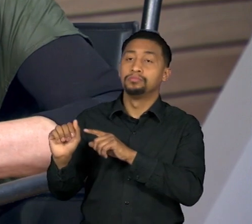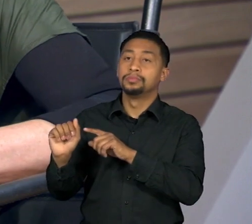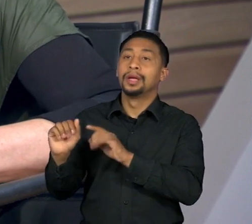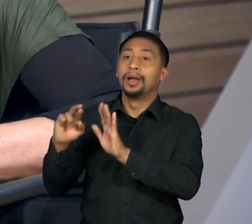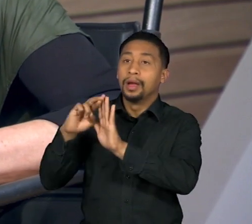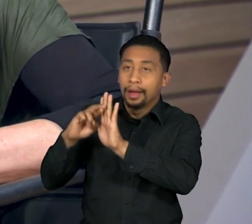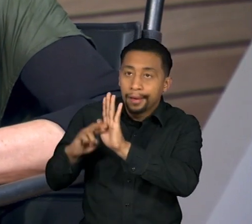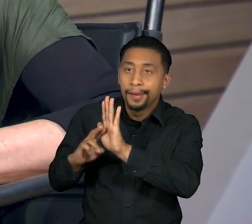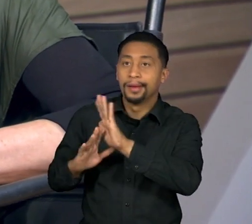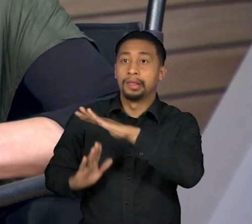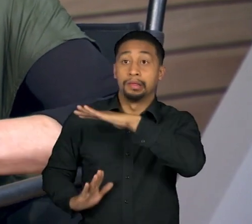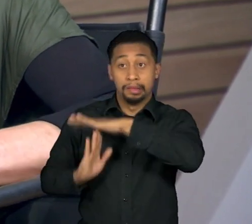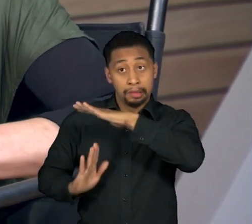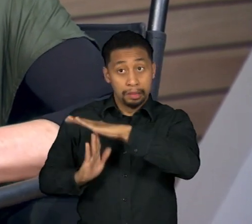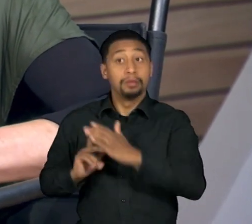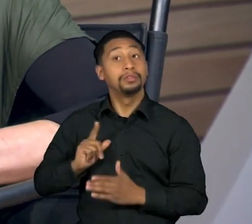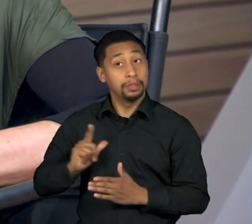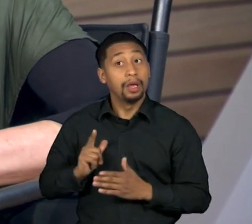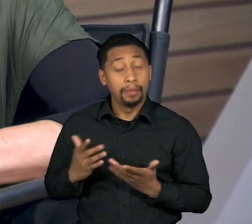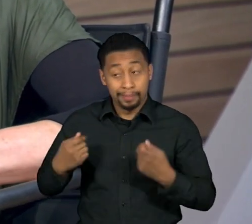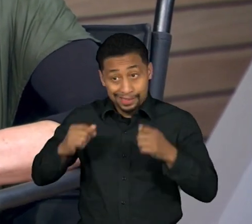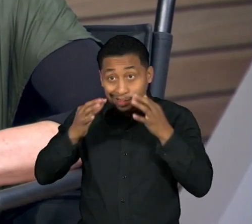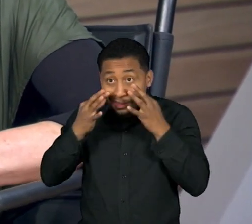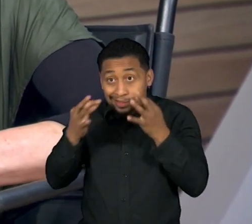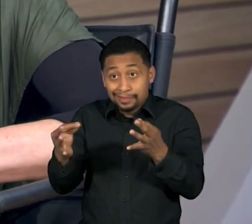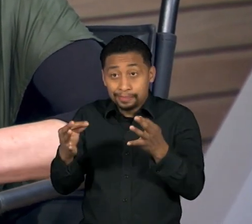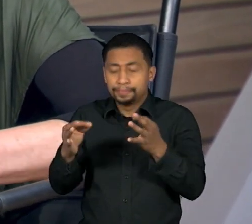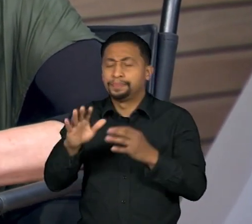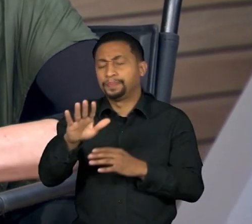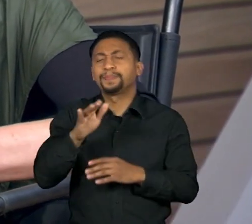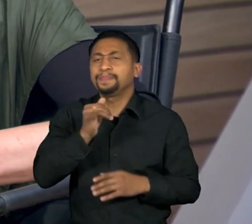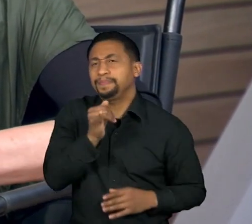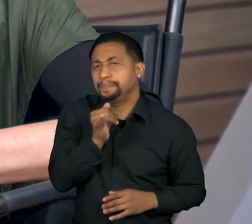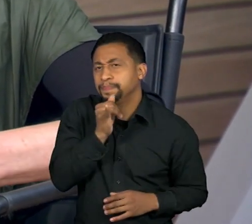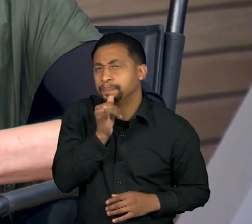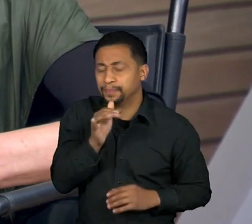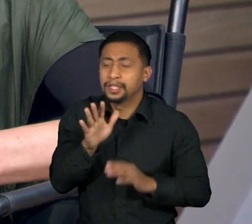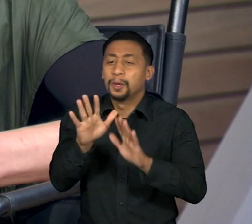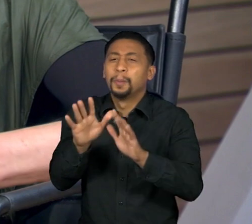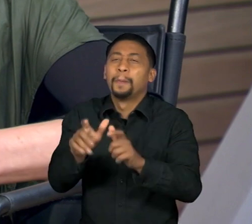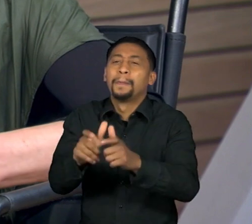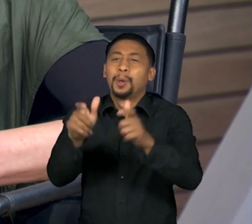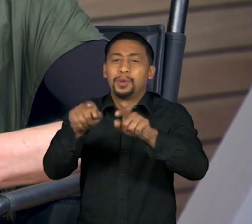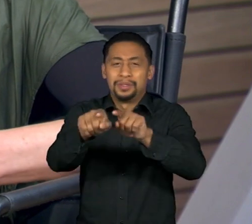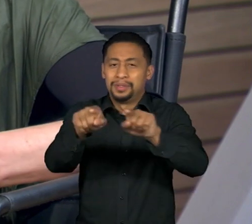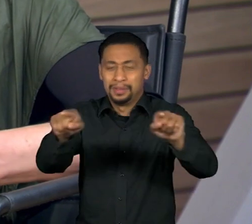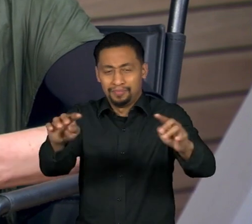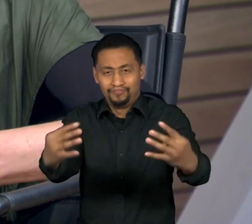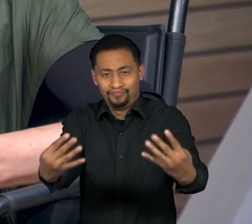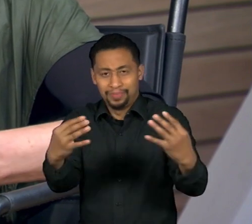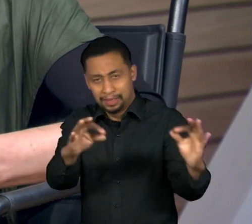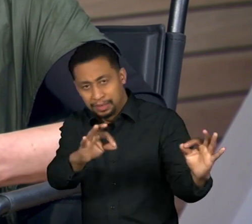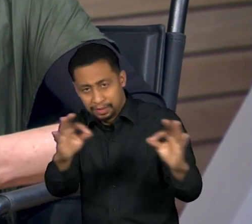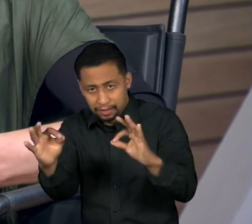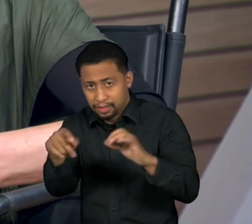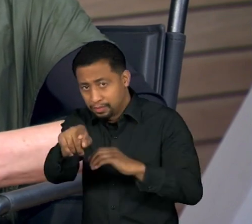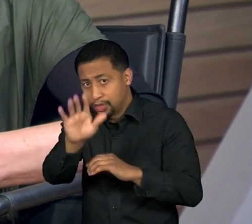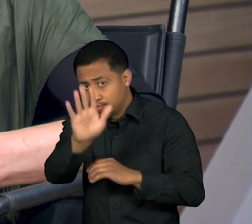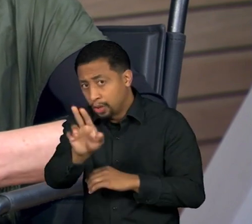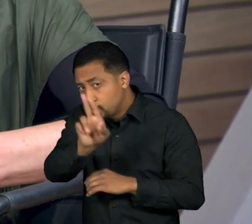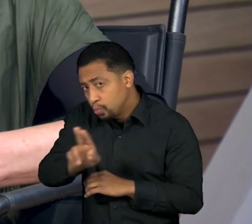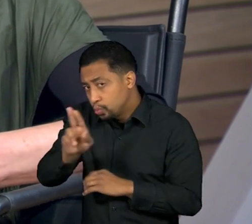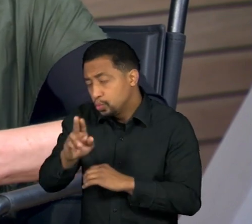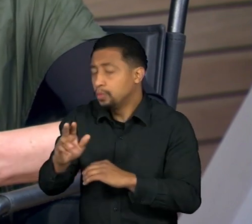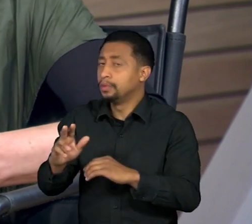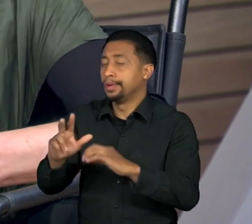e que a gente tem que prestar atenção. Por exemplo, vamos pegar o exemplo que eu creio que a maior parte das pessoas, a grande parte das pessoas estão utilizando, que é o